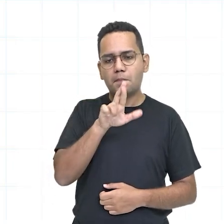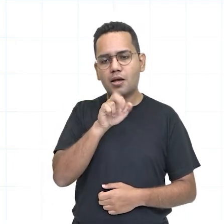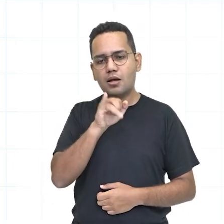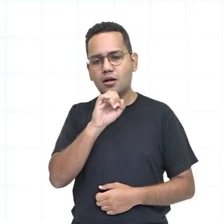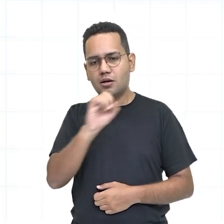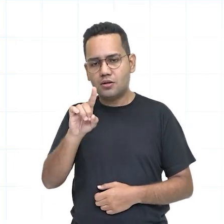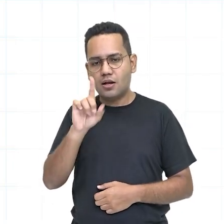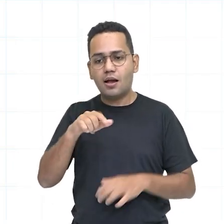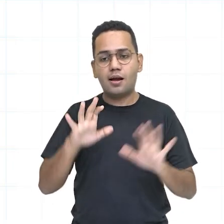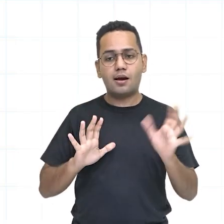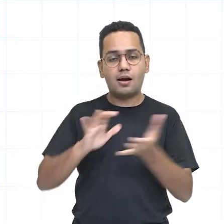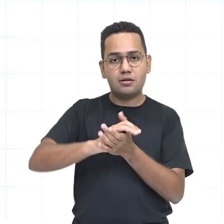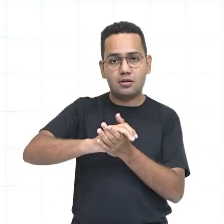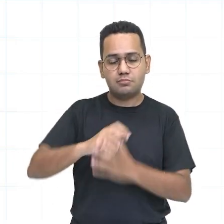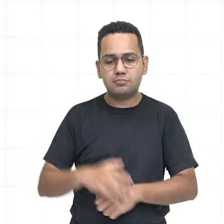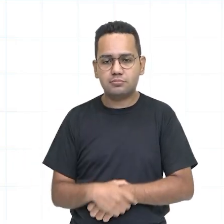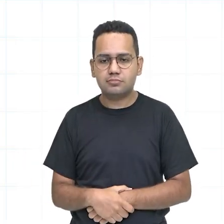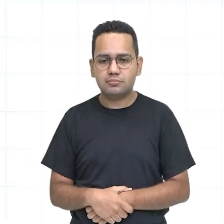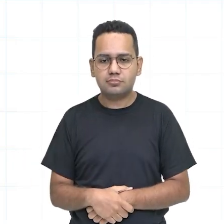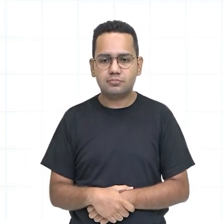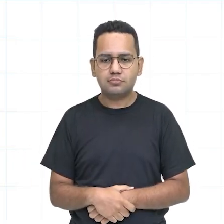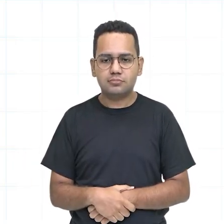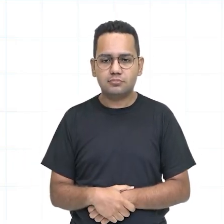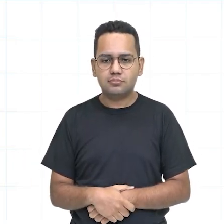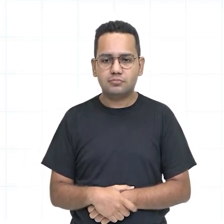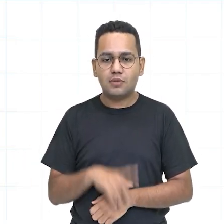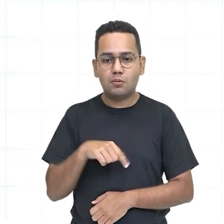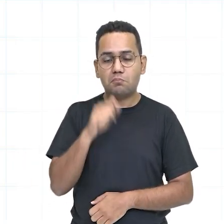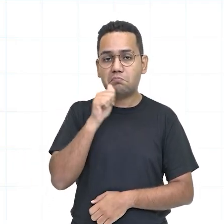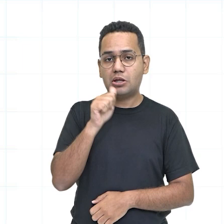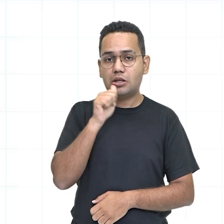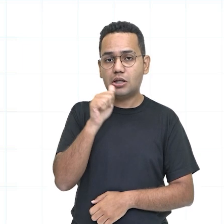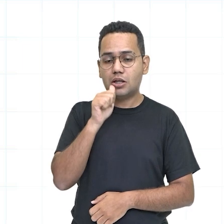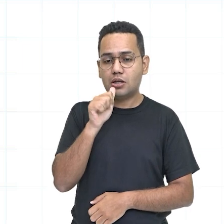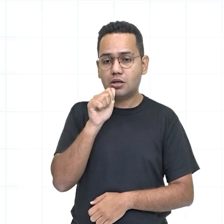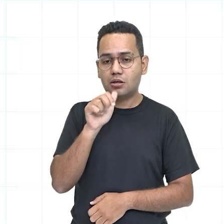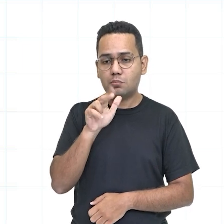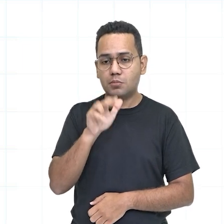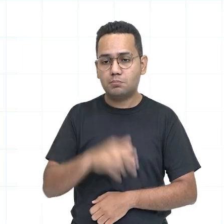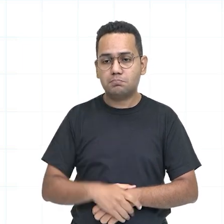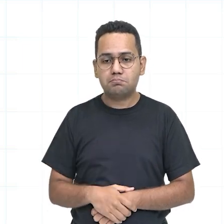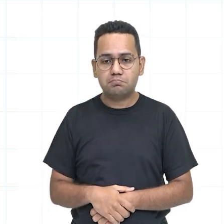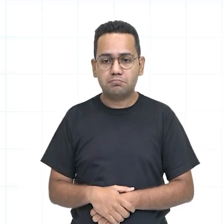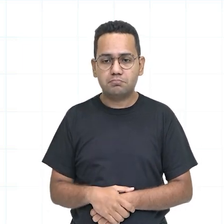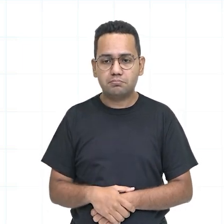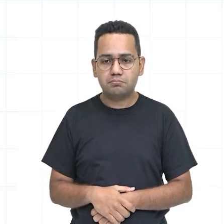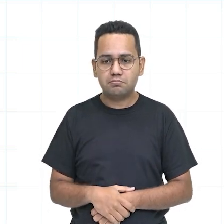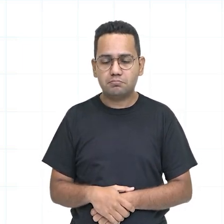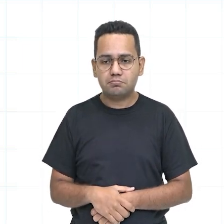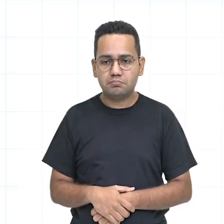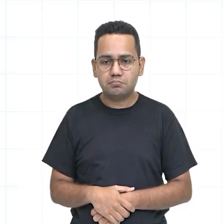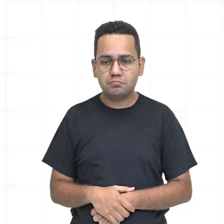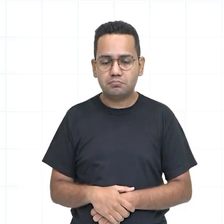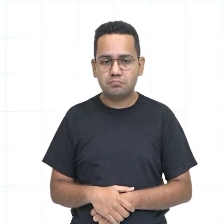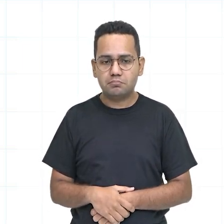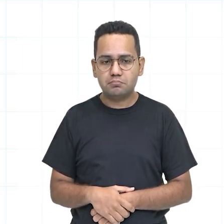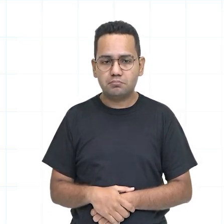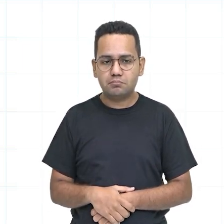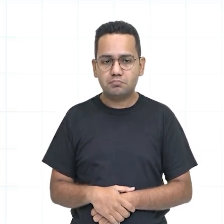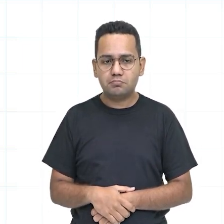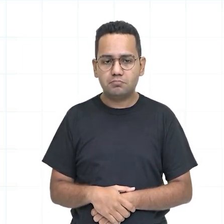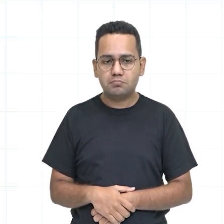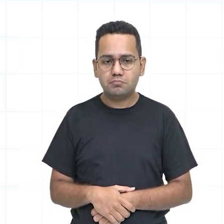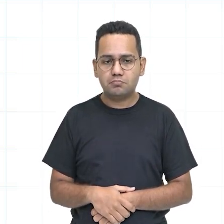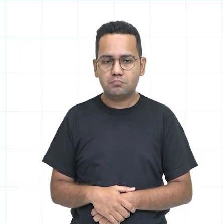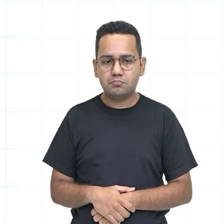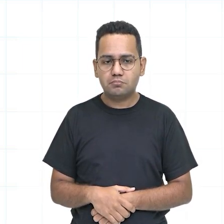ou casada. No caso, é a sister, né? É uma menina, irmã. Ela é casada ou está casada. She